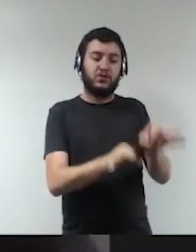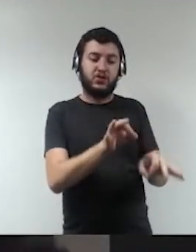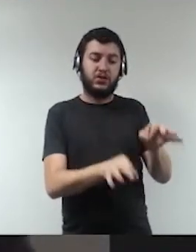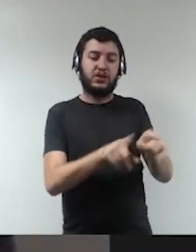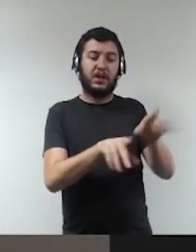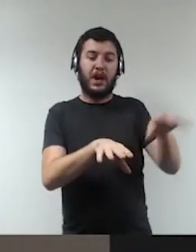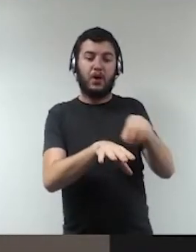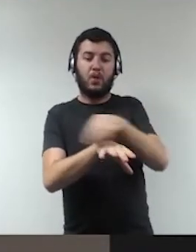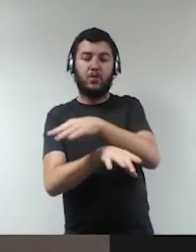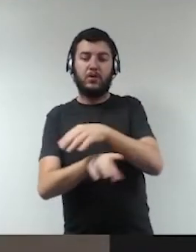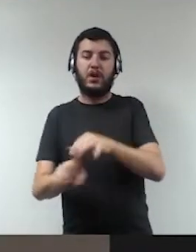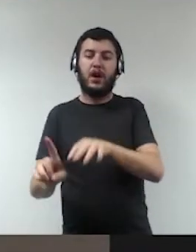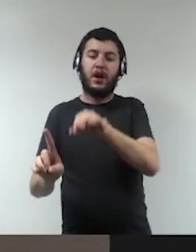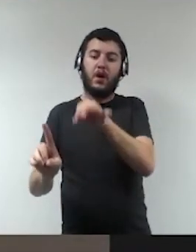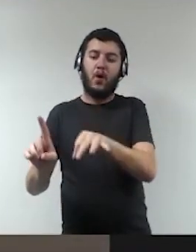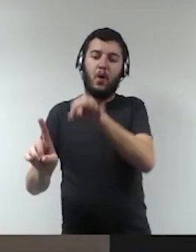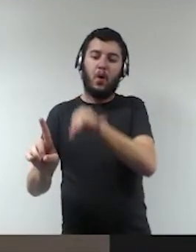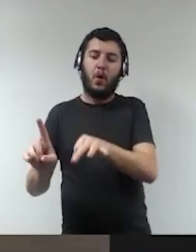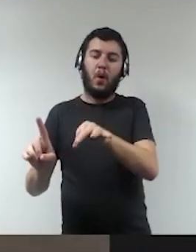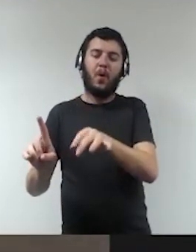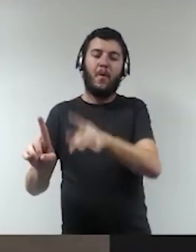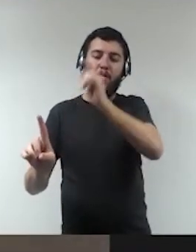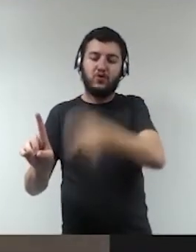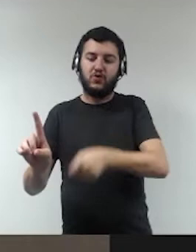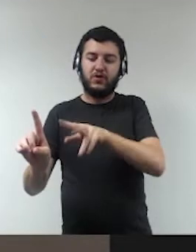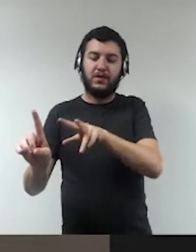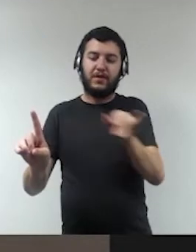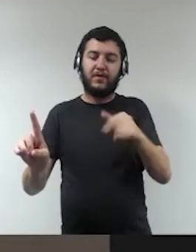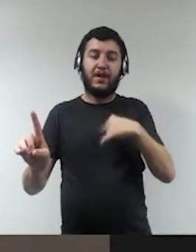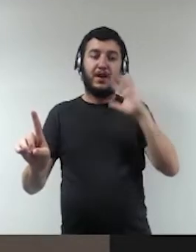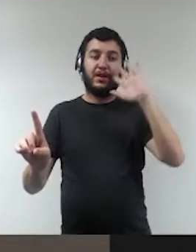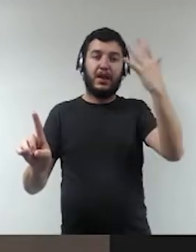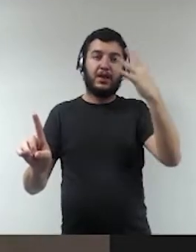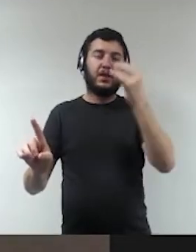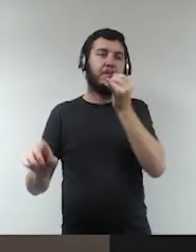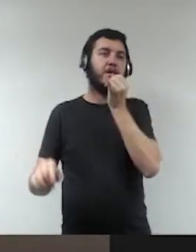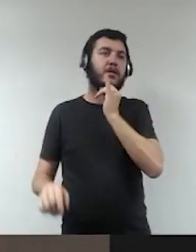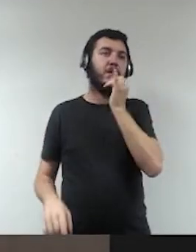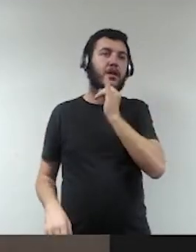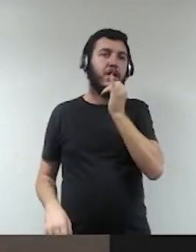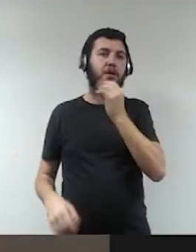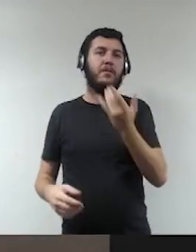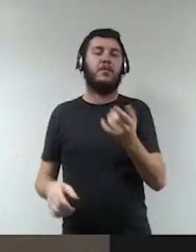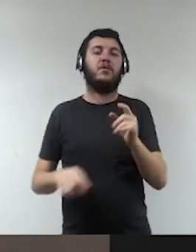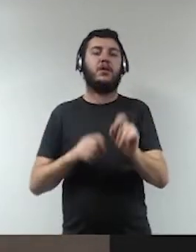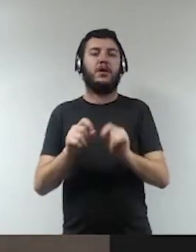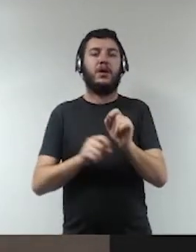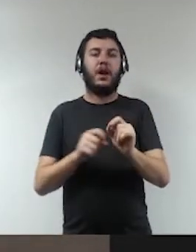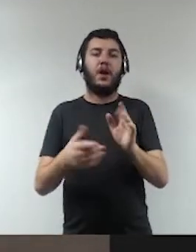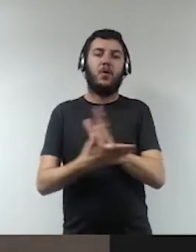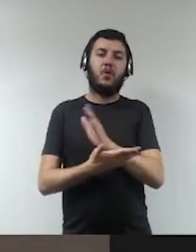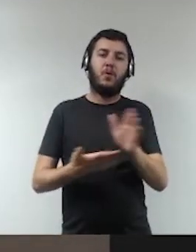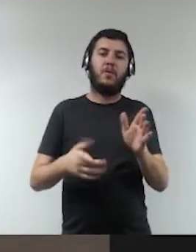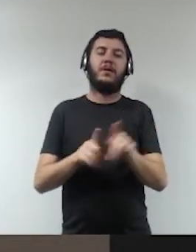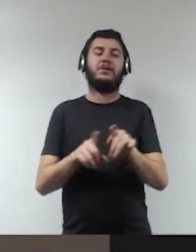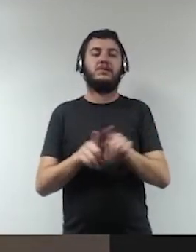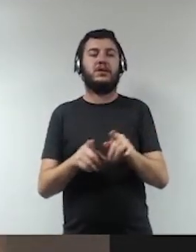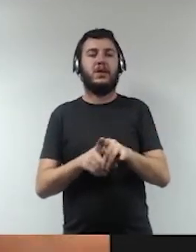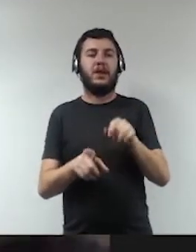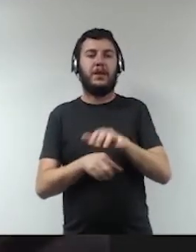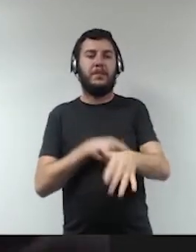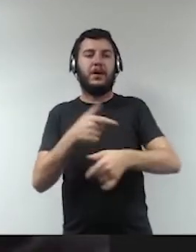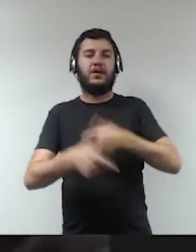desaconselhe o jurisdicionado a tomar de decisões como o aforamento de demandas judiciais face a